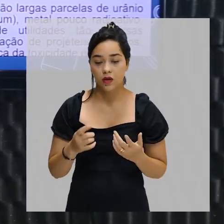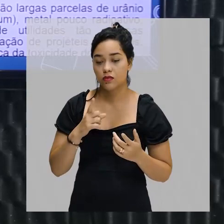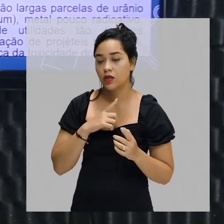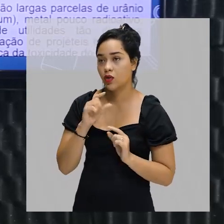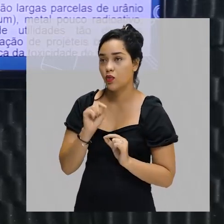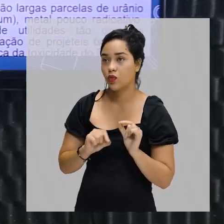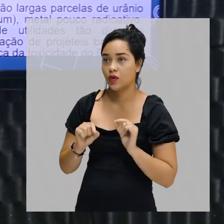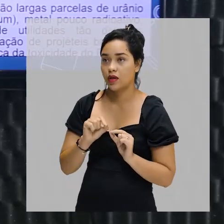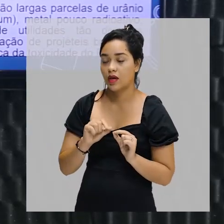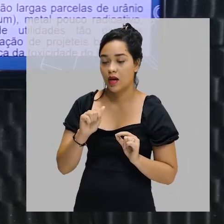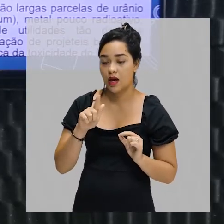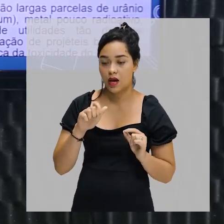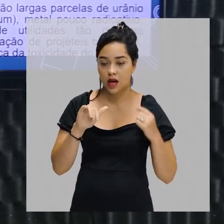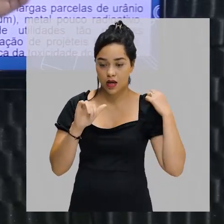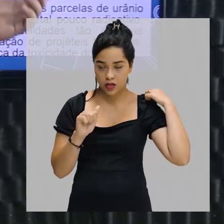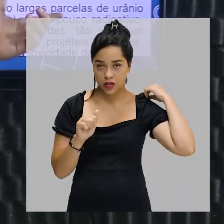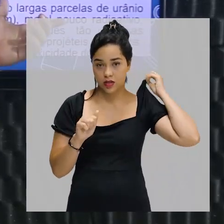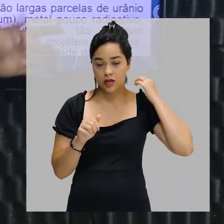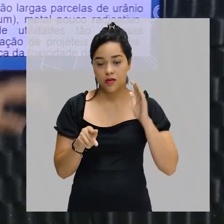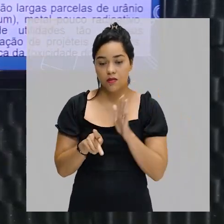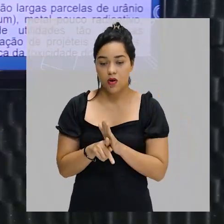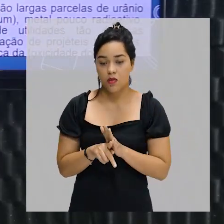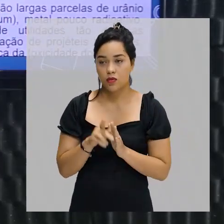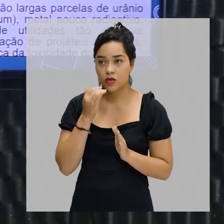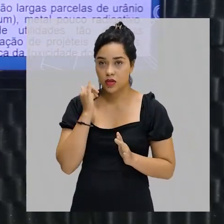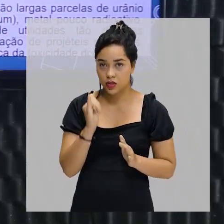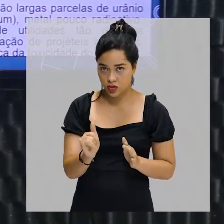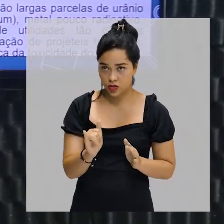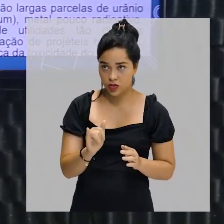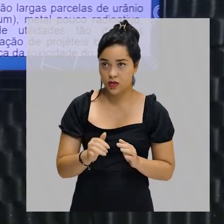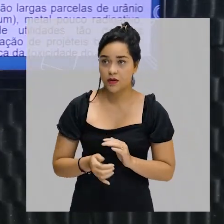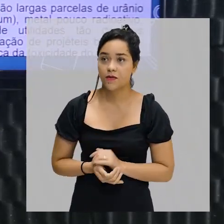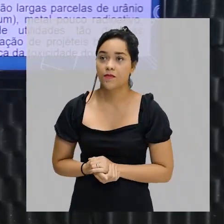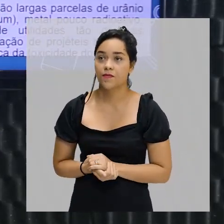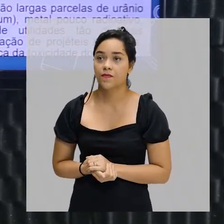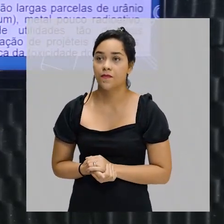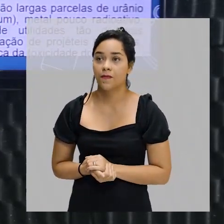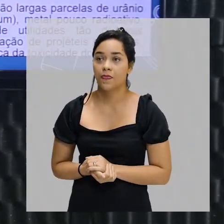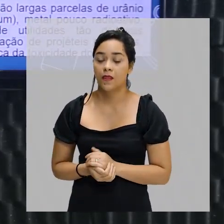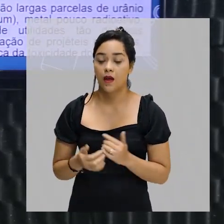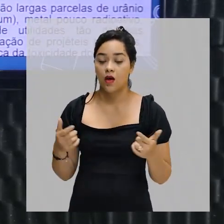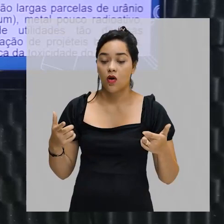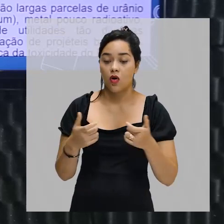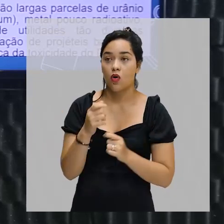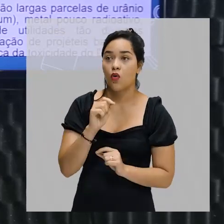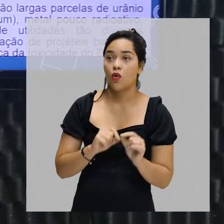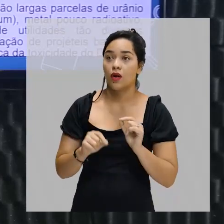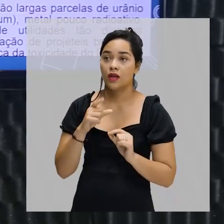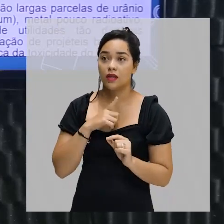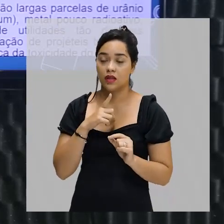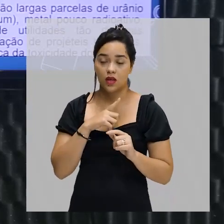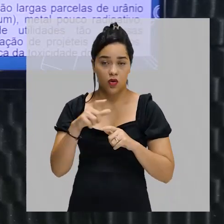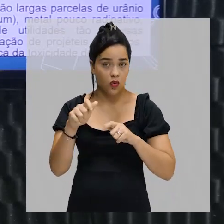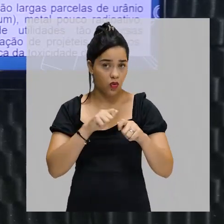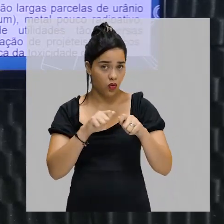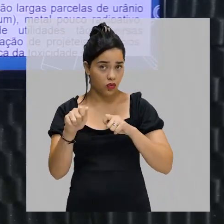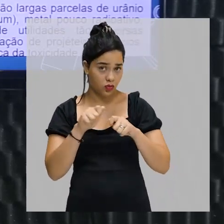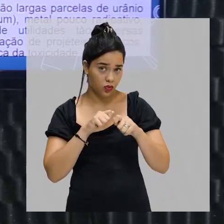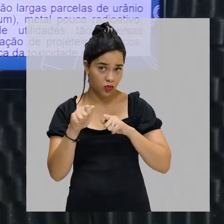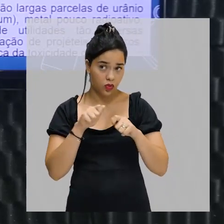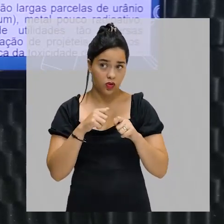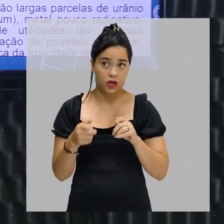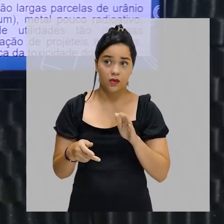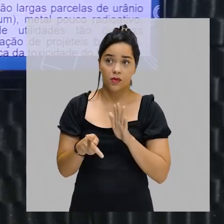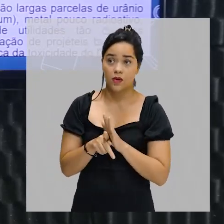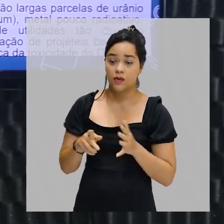à Agência Internacional de Energia Atômica, tá certo? Monitorar, fazer o controle, certo?